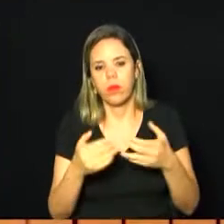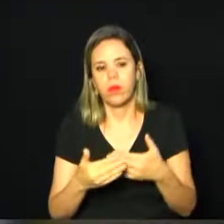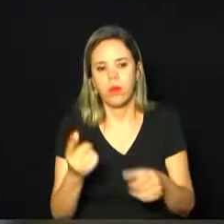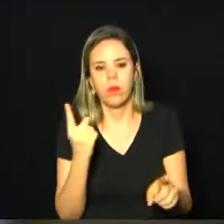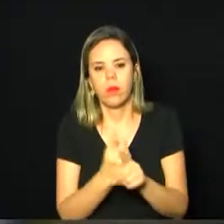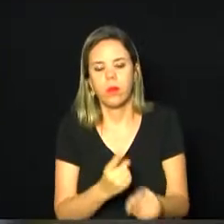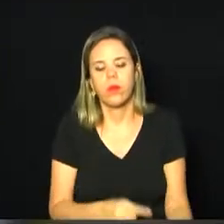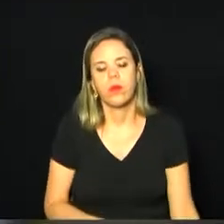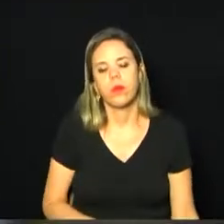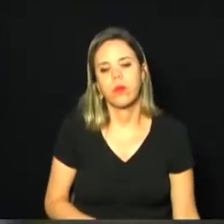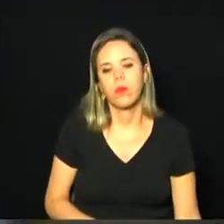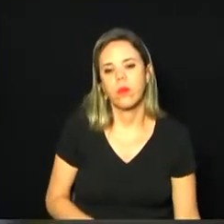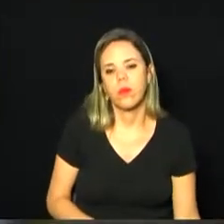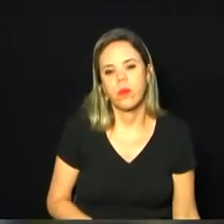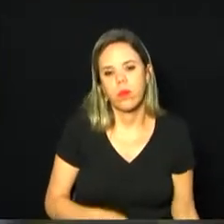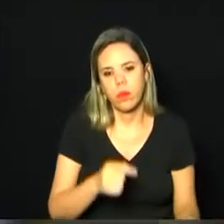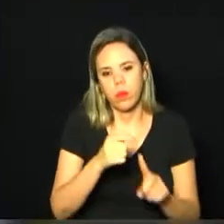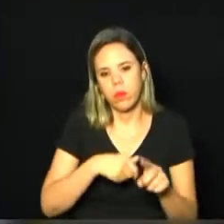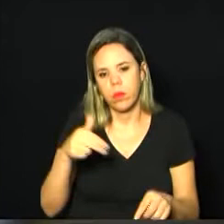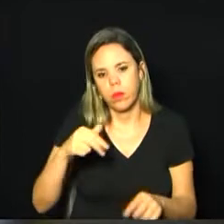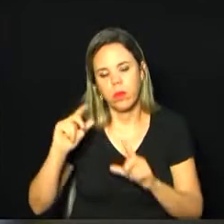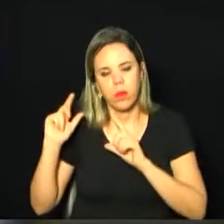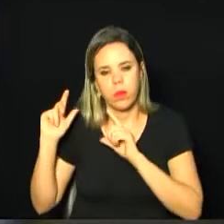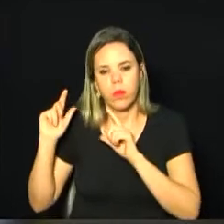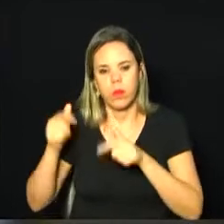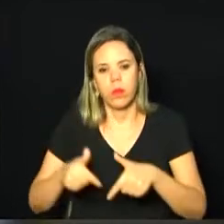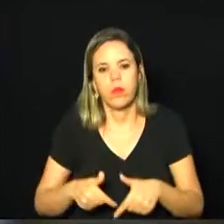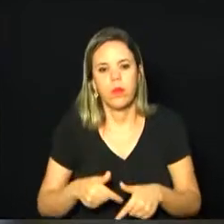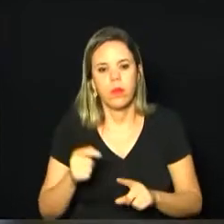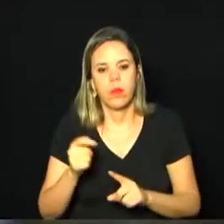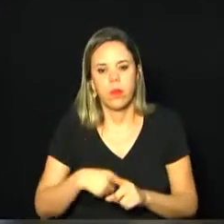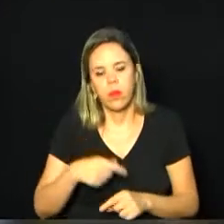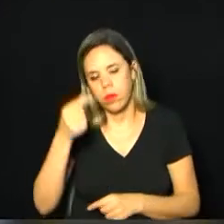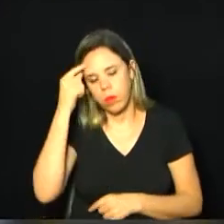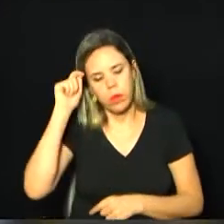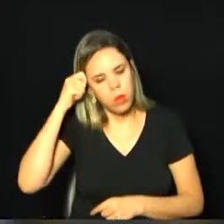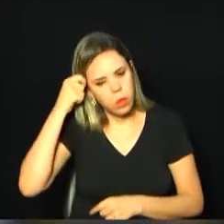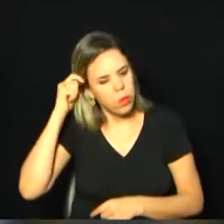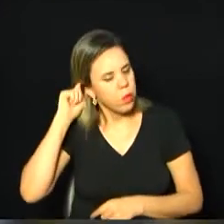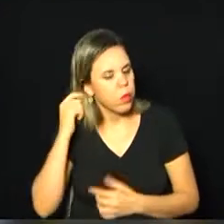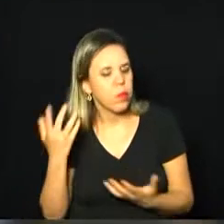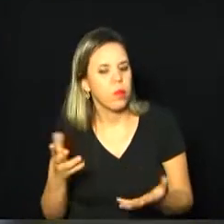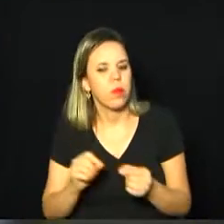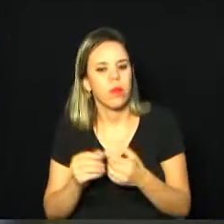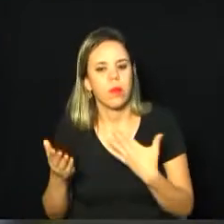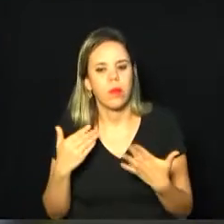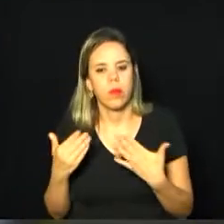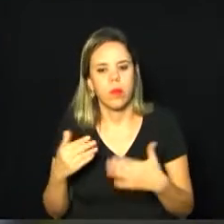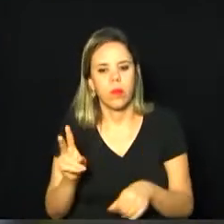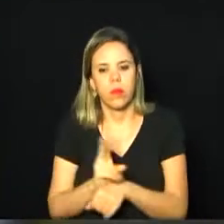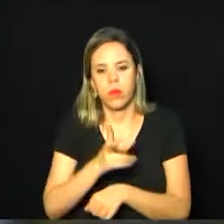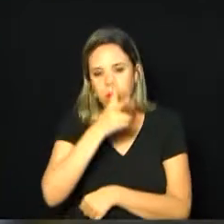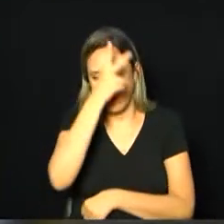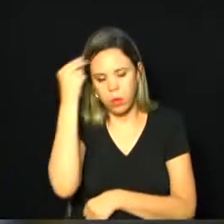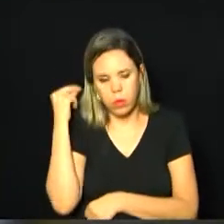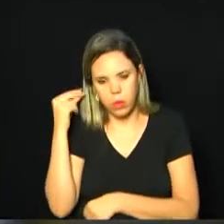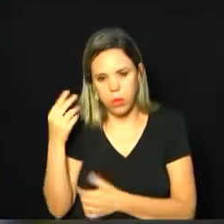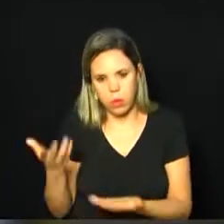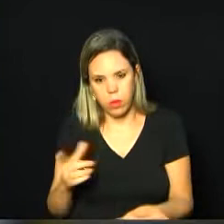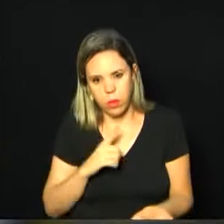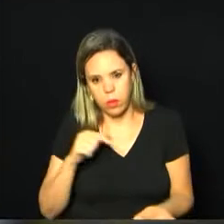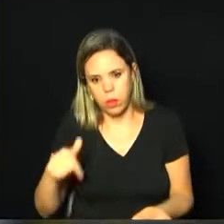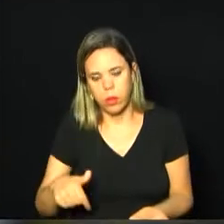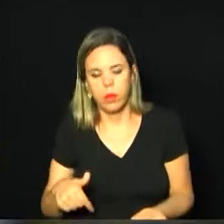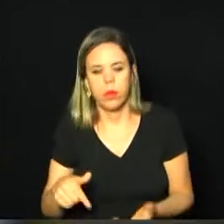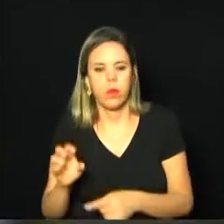encontros o mês de novembro né que tradicionalmente é o mês da consciência negra EA gente quer fazer um negócio de subir Segurança Pública né a gente tem